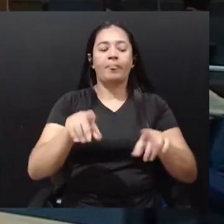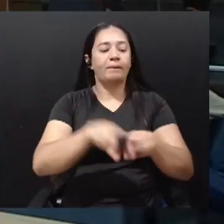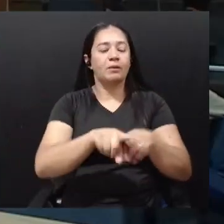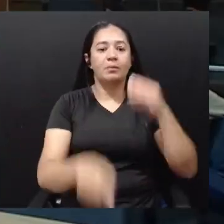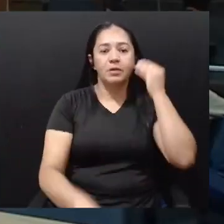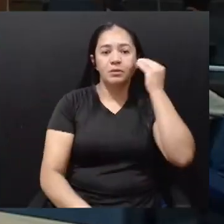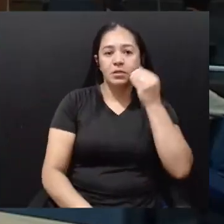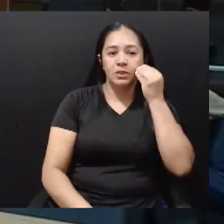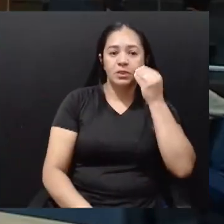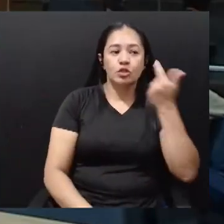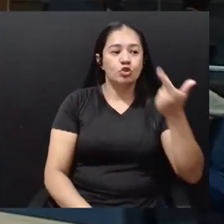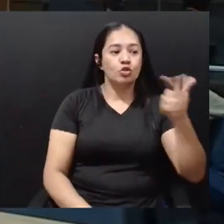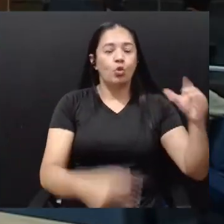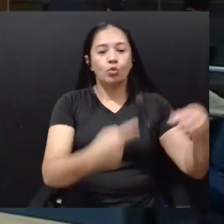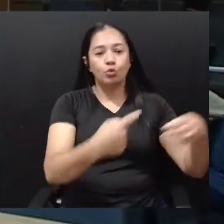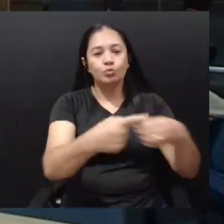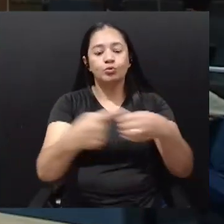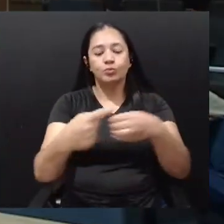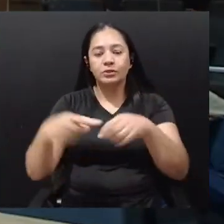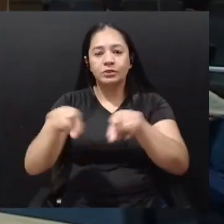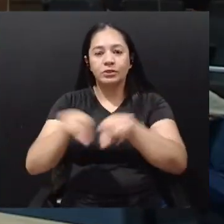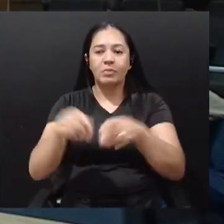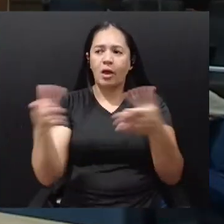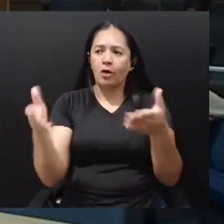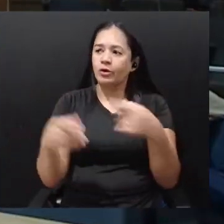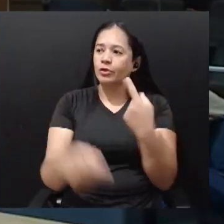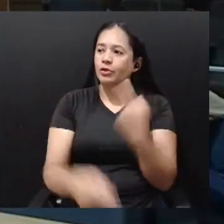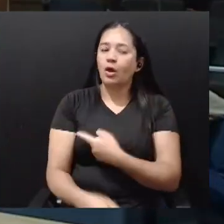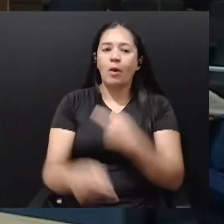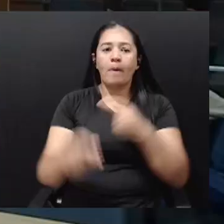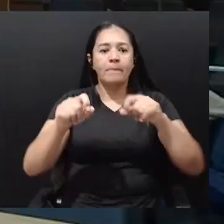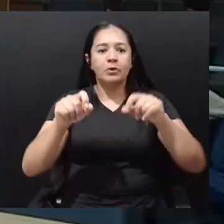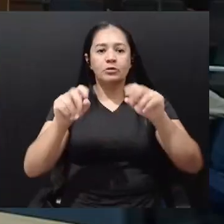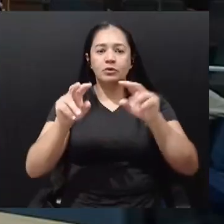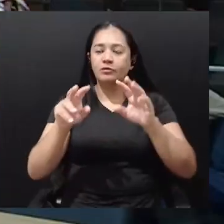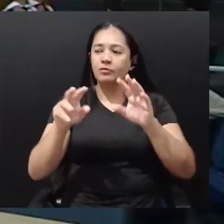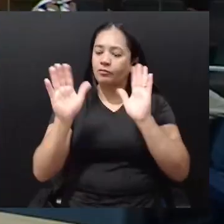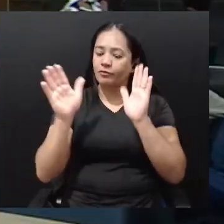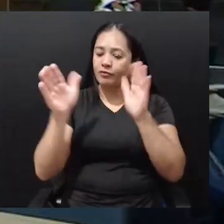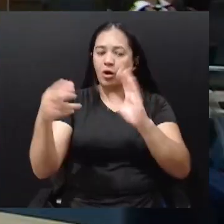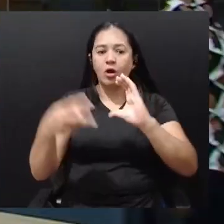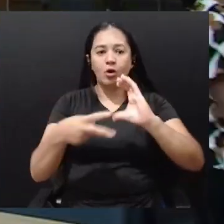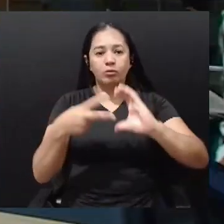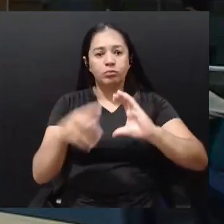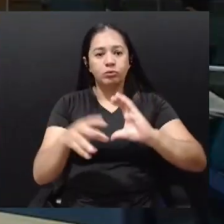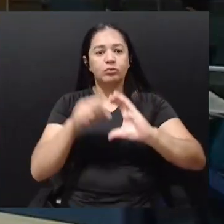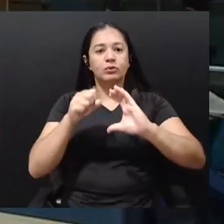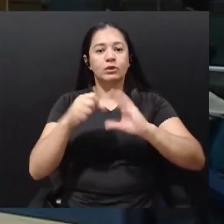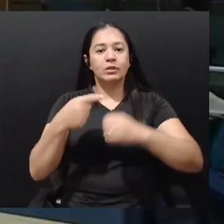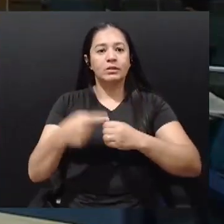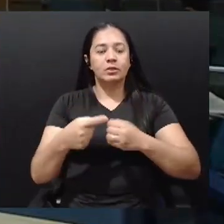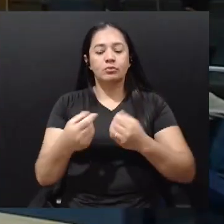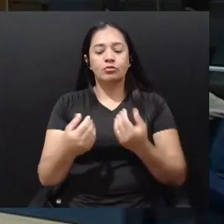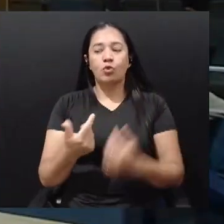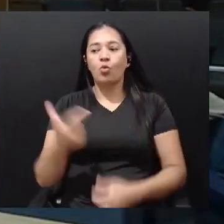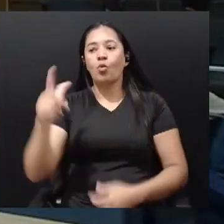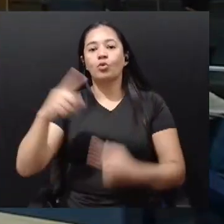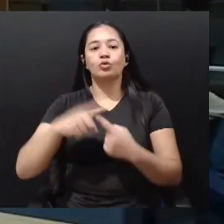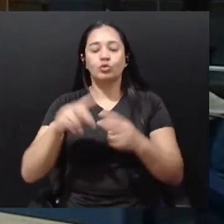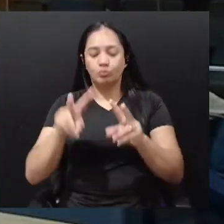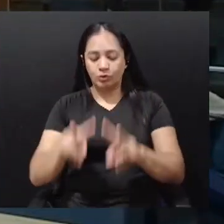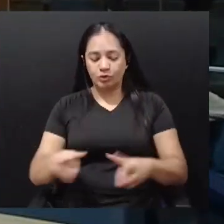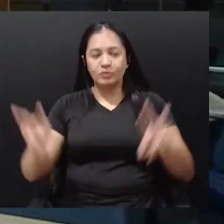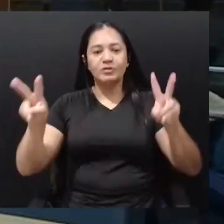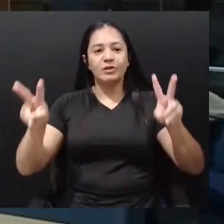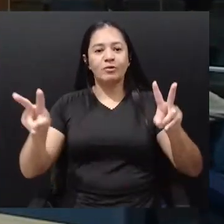e a gente agora pode olhar para o sistema do audiovisual da cidade com uma outra visão, né? Quer dizer, uma visão mais abrangente.